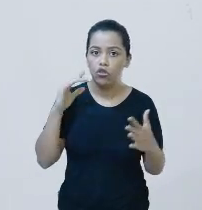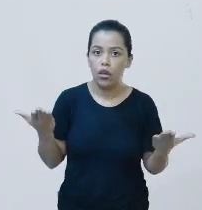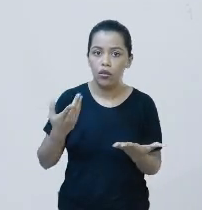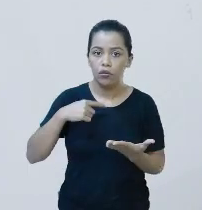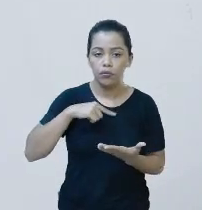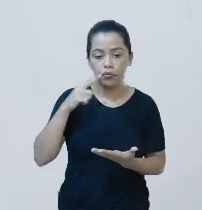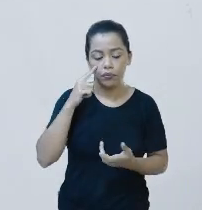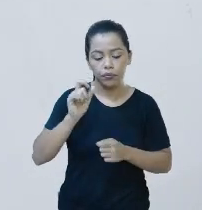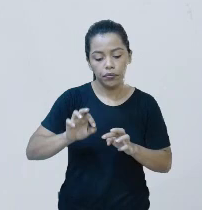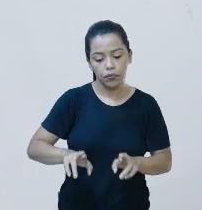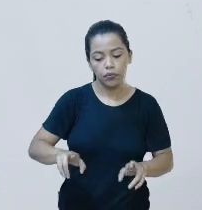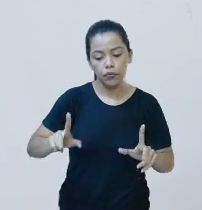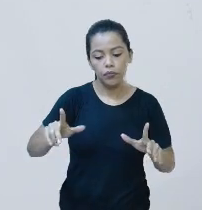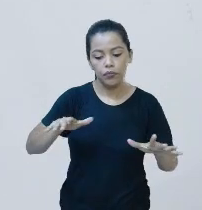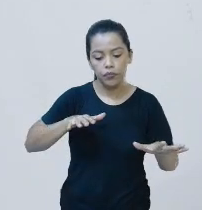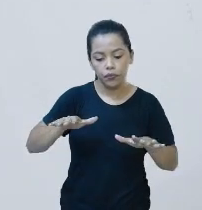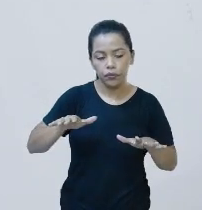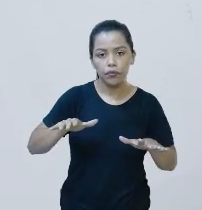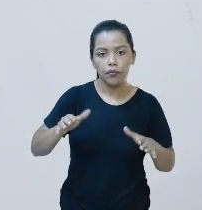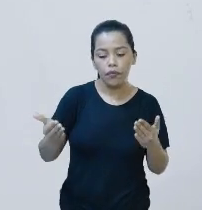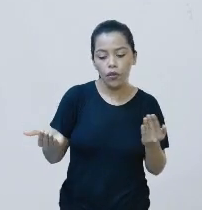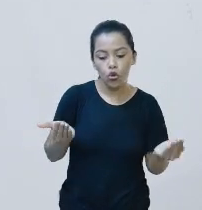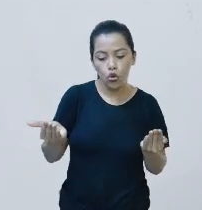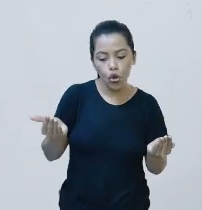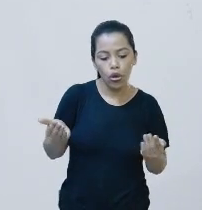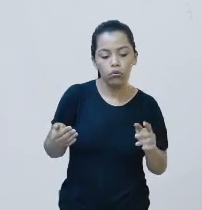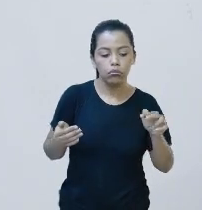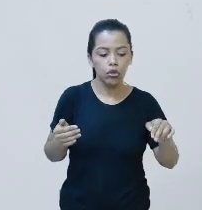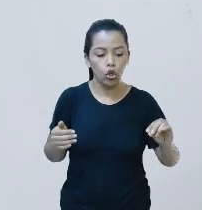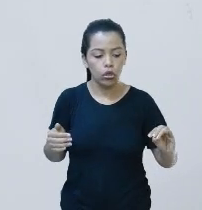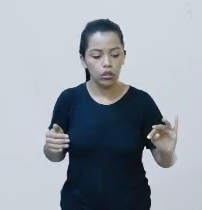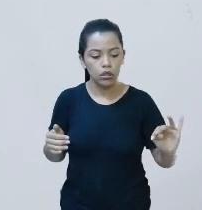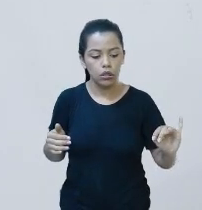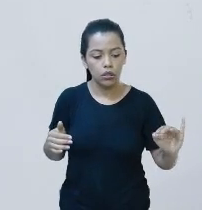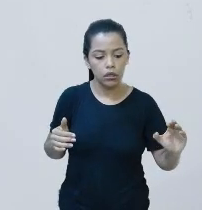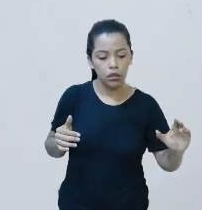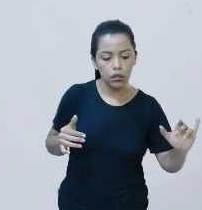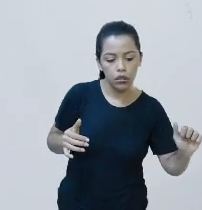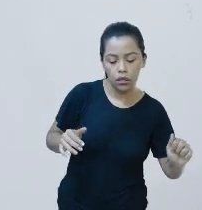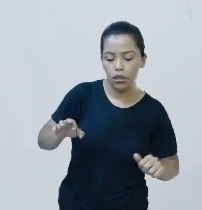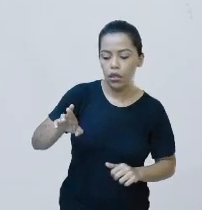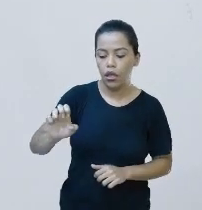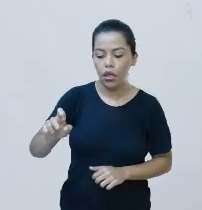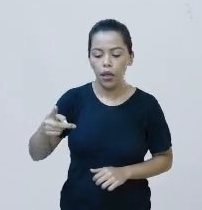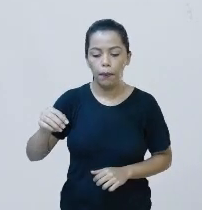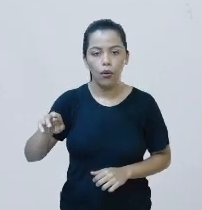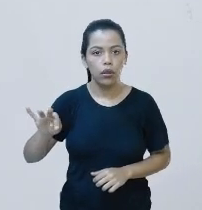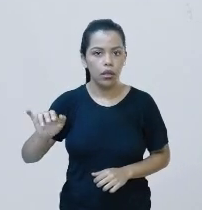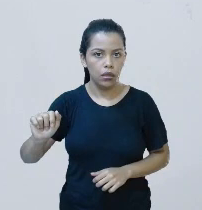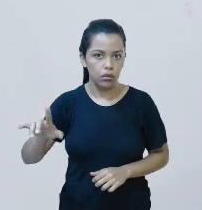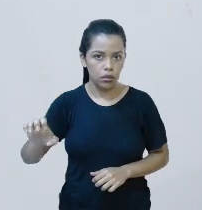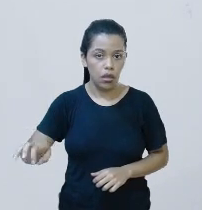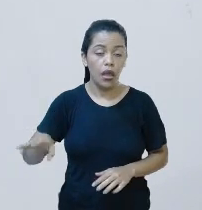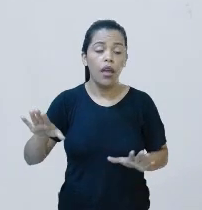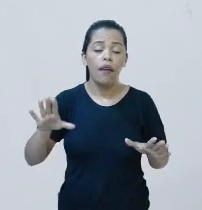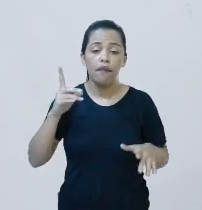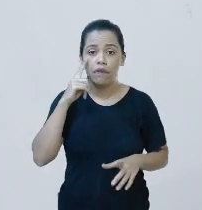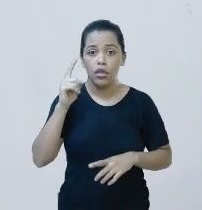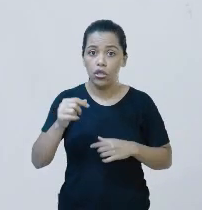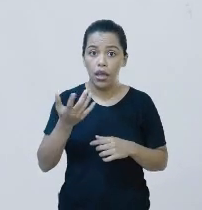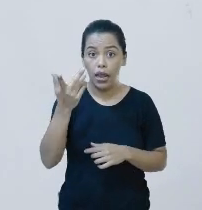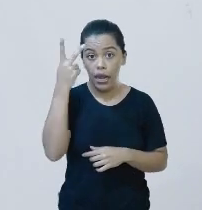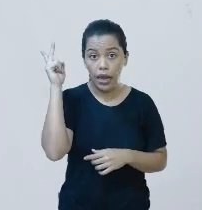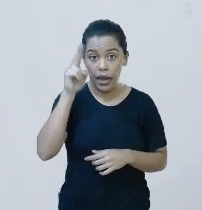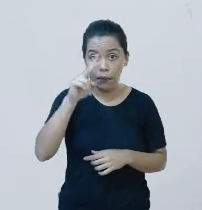entre notícia e sobre reportagem. Lembra do exemplo que eu dei da árvore? A notícia seria, por